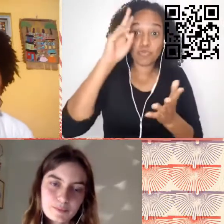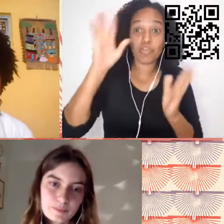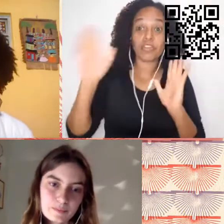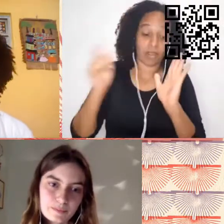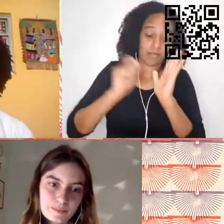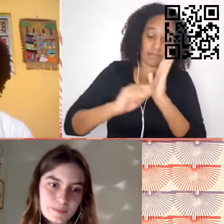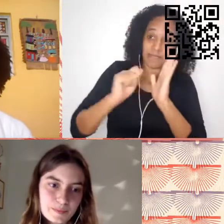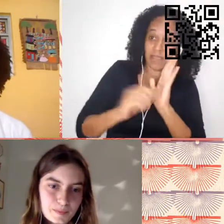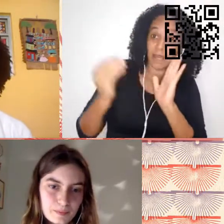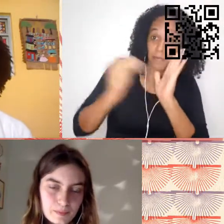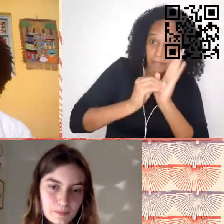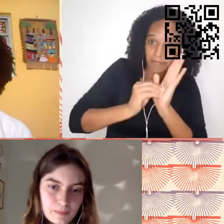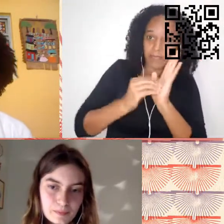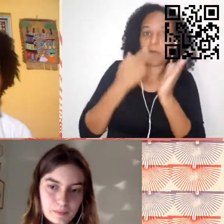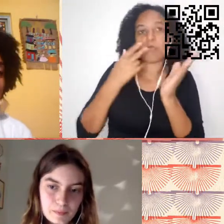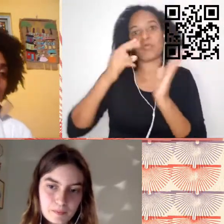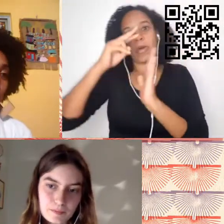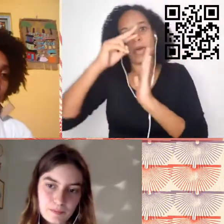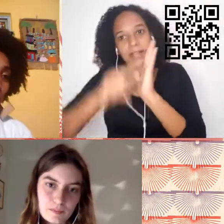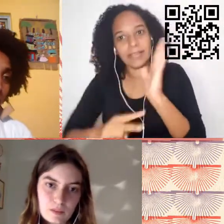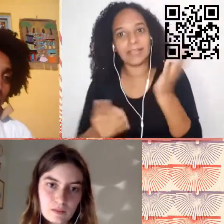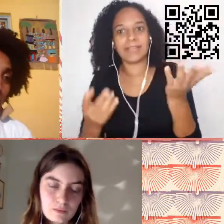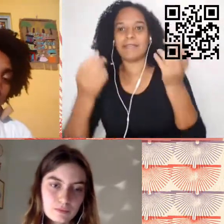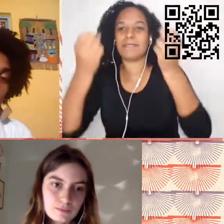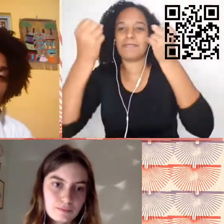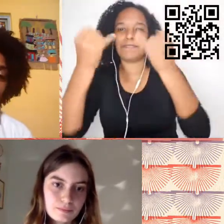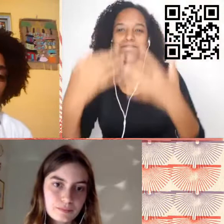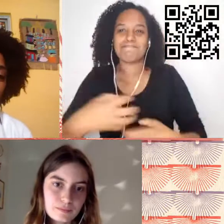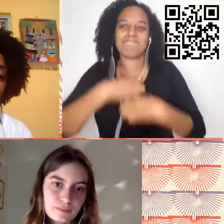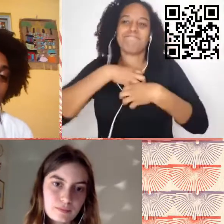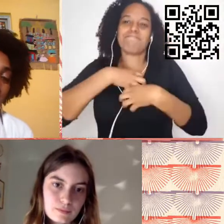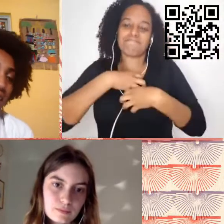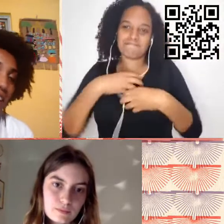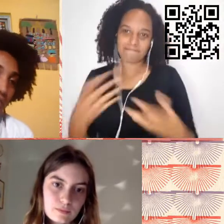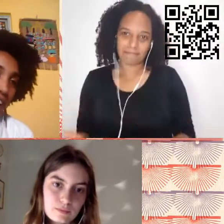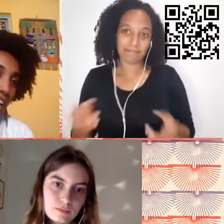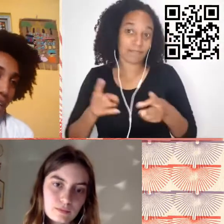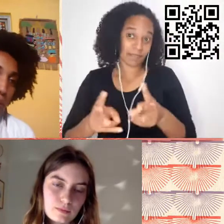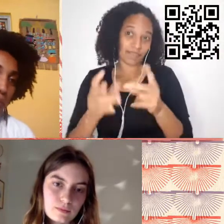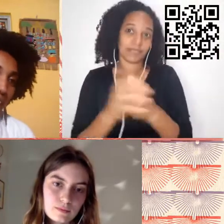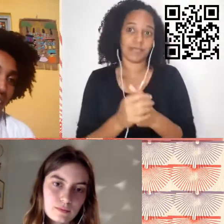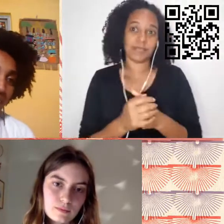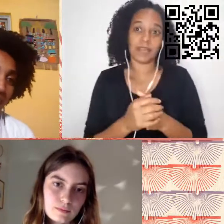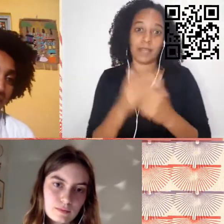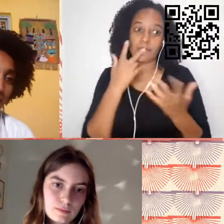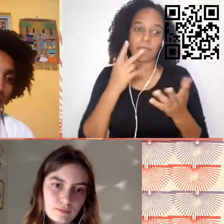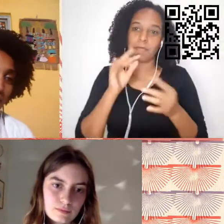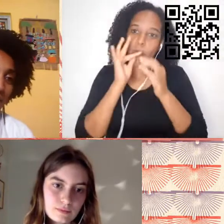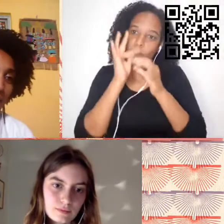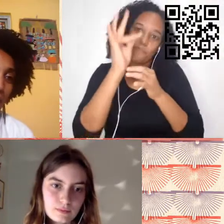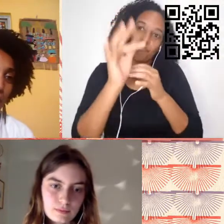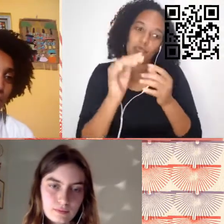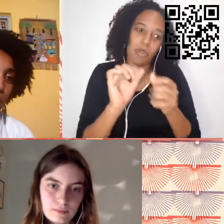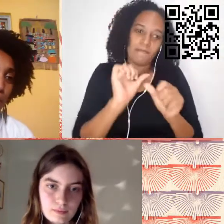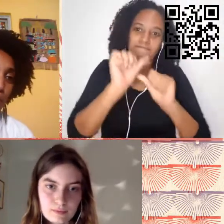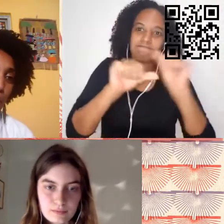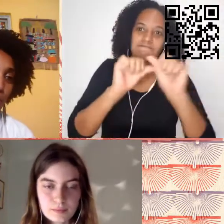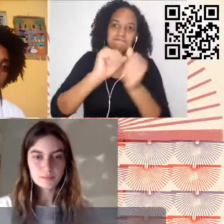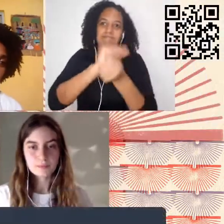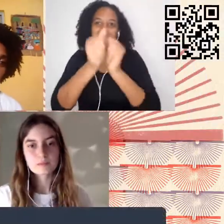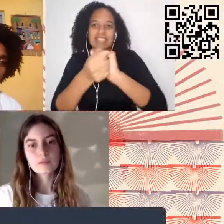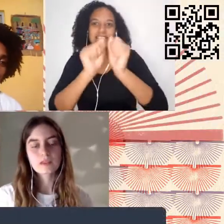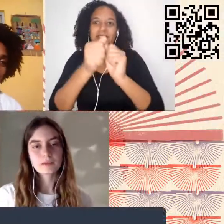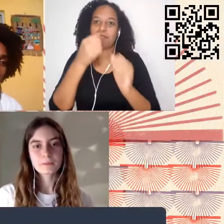escritas, né, lidas, contadas e sentidas, e que ressignificarão essas trajetórias aí segundo